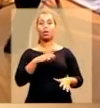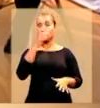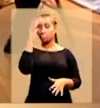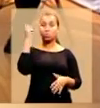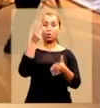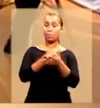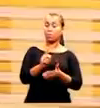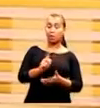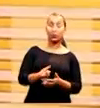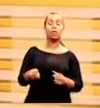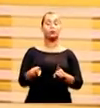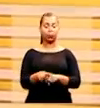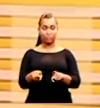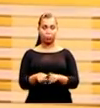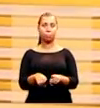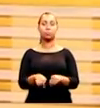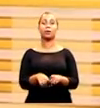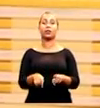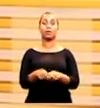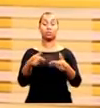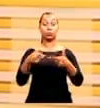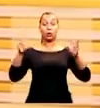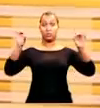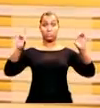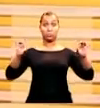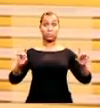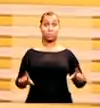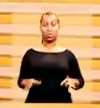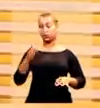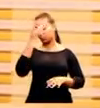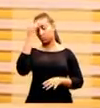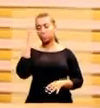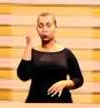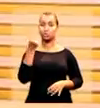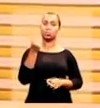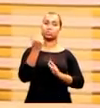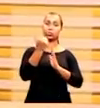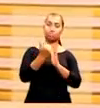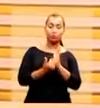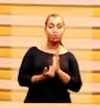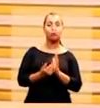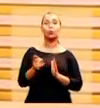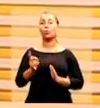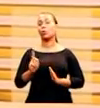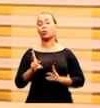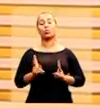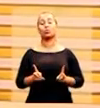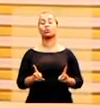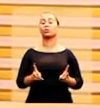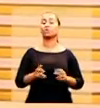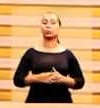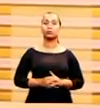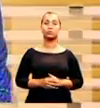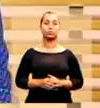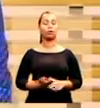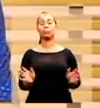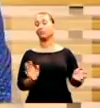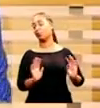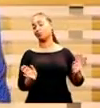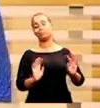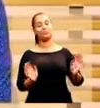vezes não vai lá pagar, afetou também as grandes produções? Então, os caras diminuíram um pouco o cachê, valor ou não?